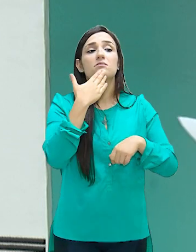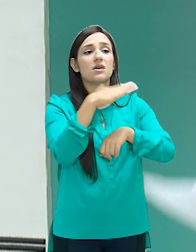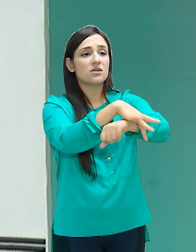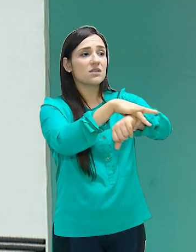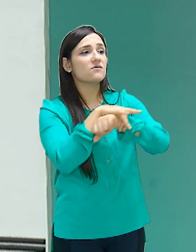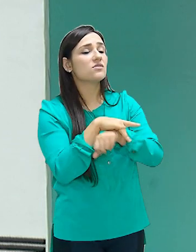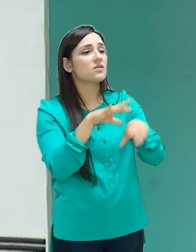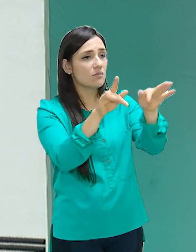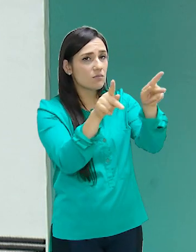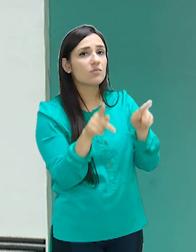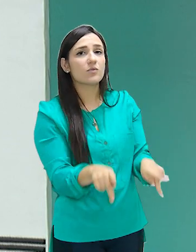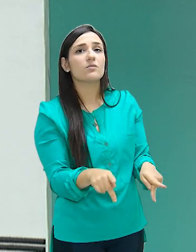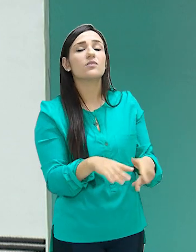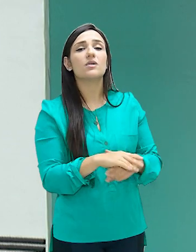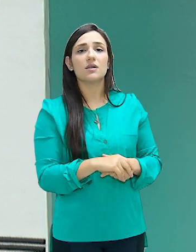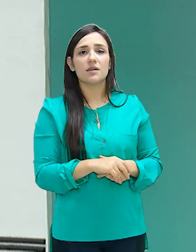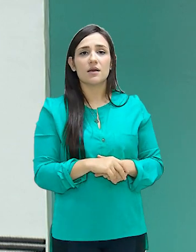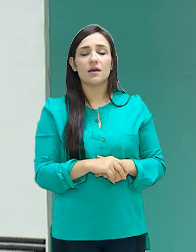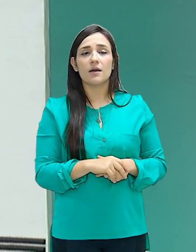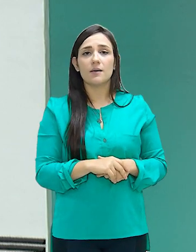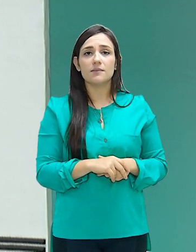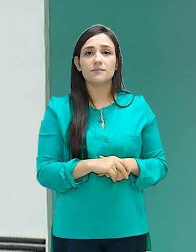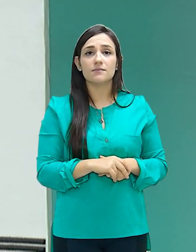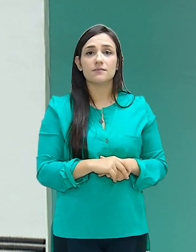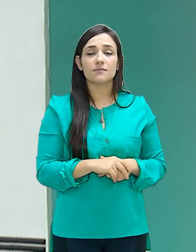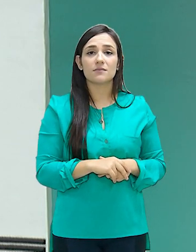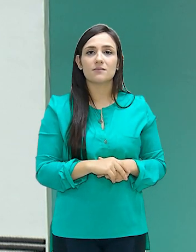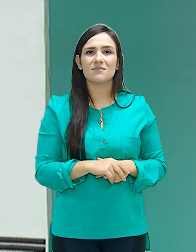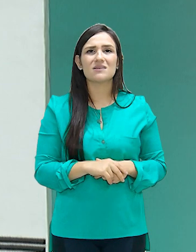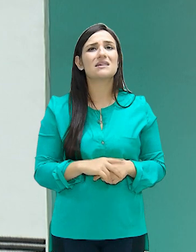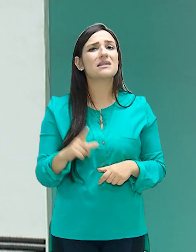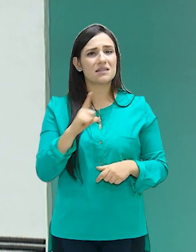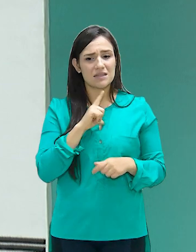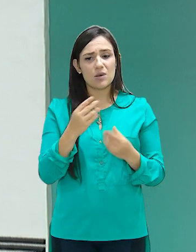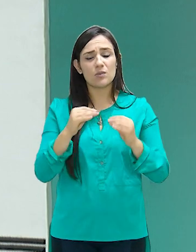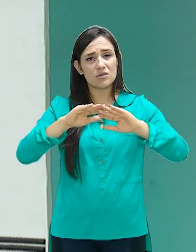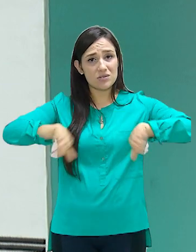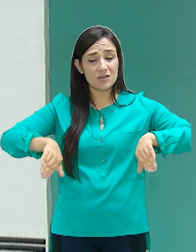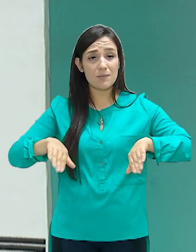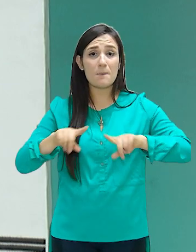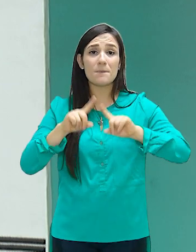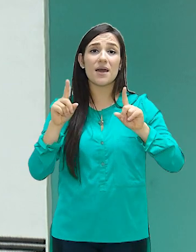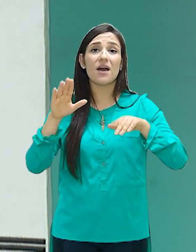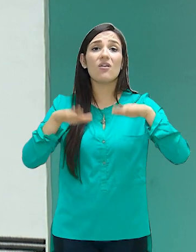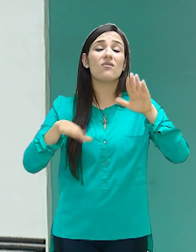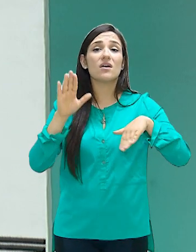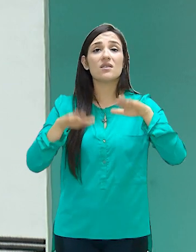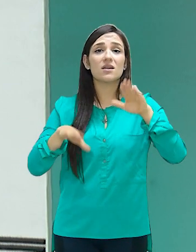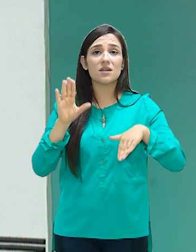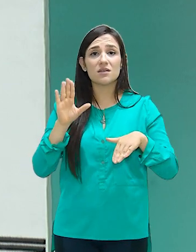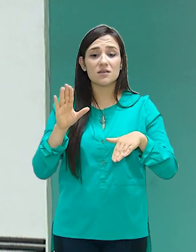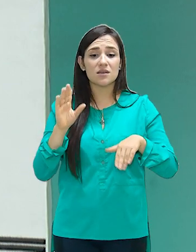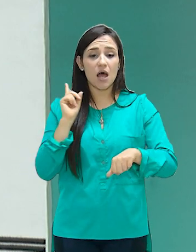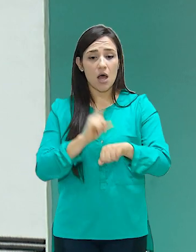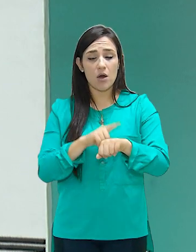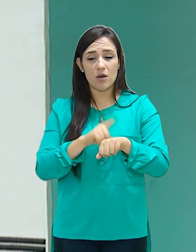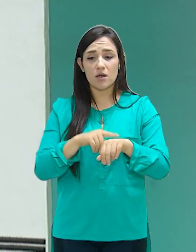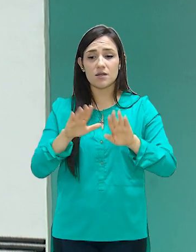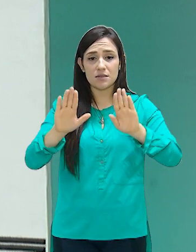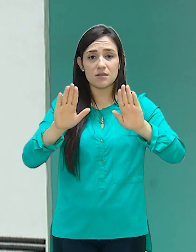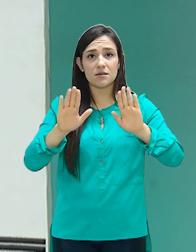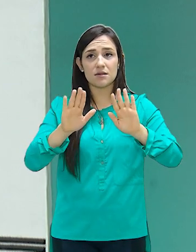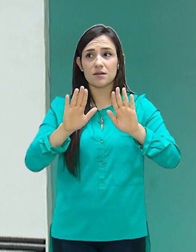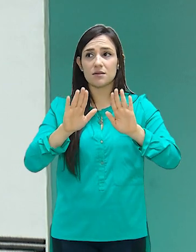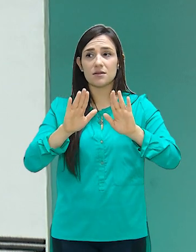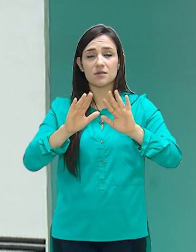defensoria pública, porque não tem condições de pagar um advogado particular. E há muitas separações. E, às vezes, nessa separação,